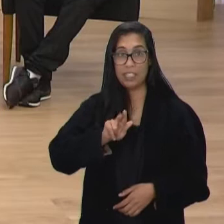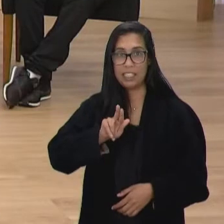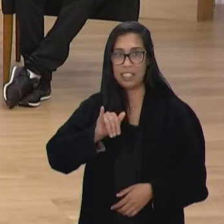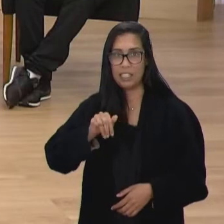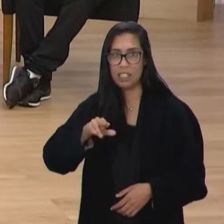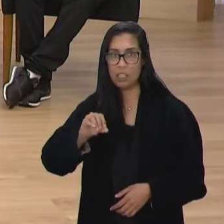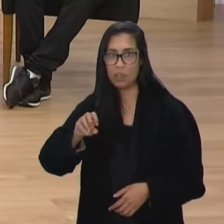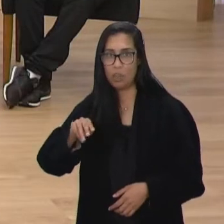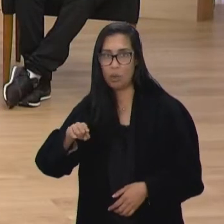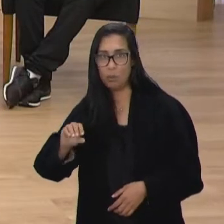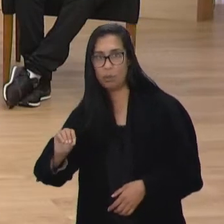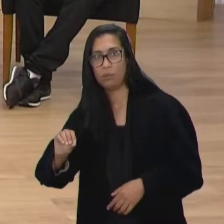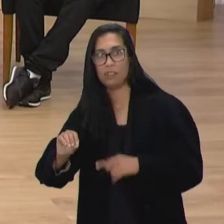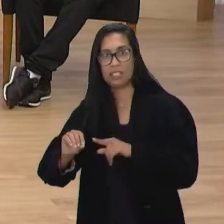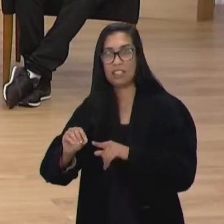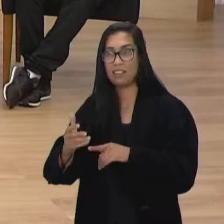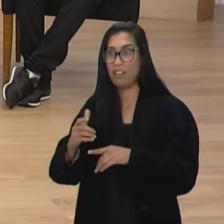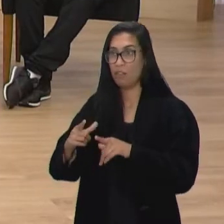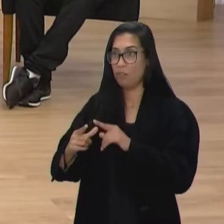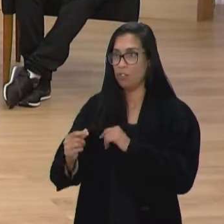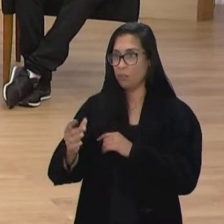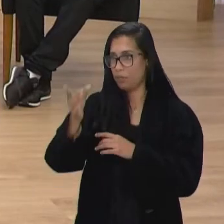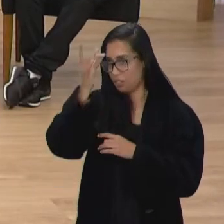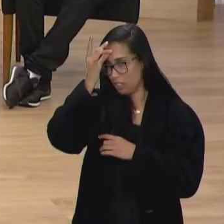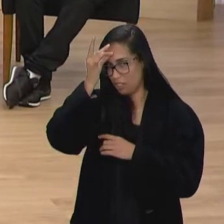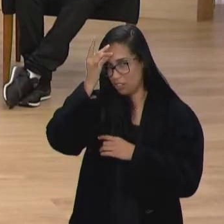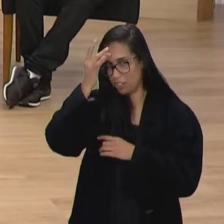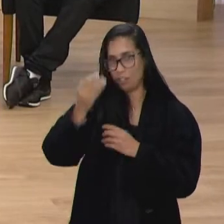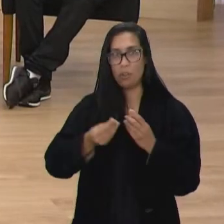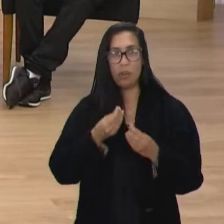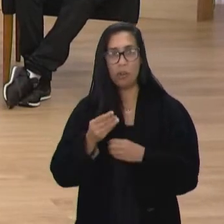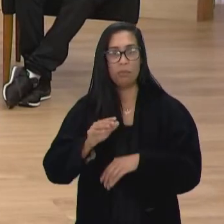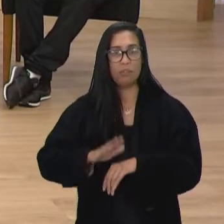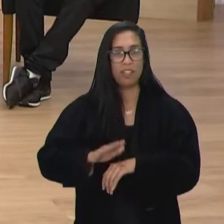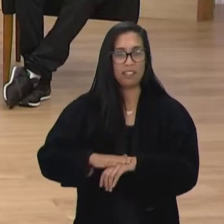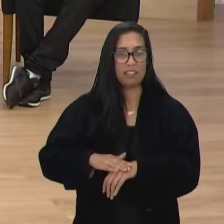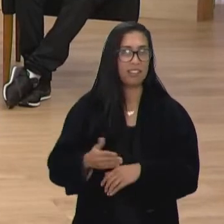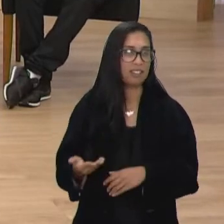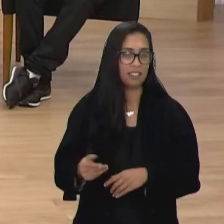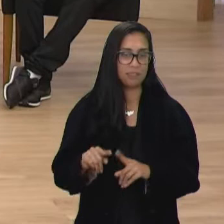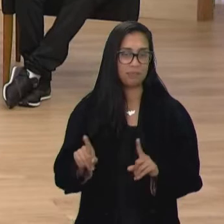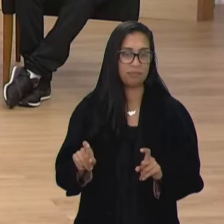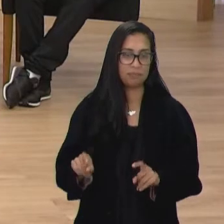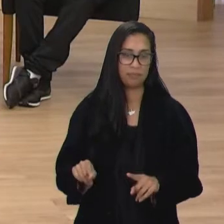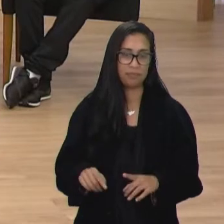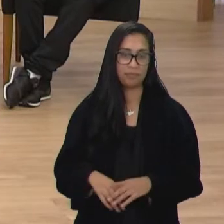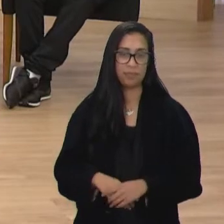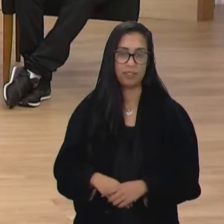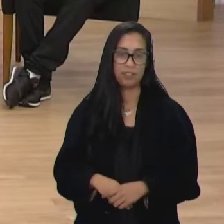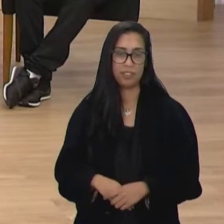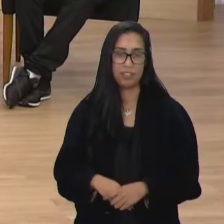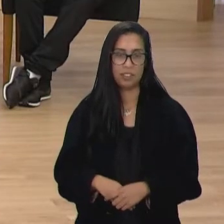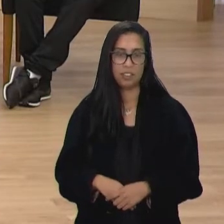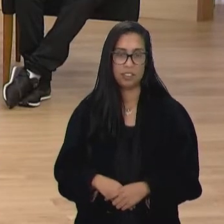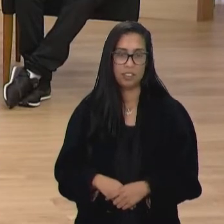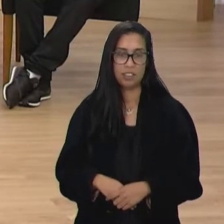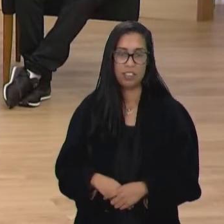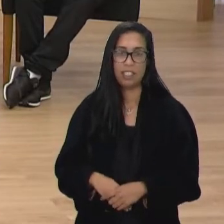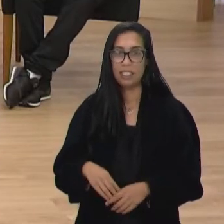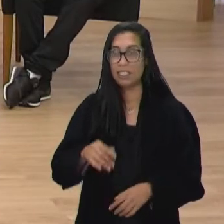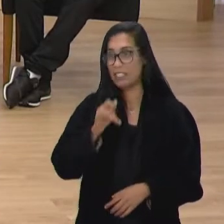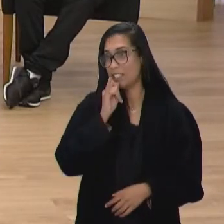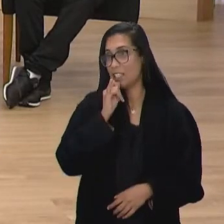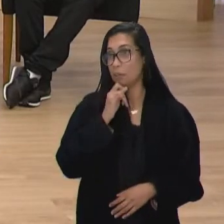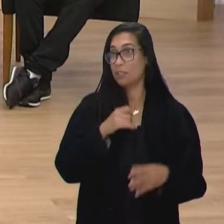chapéu vermelho. E aí é assustador, né? Com O certeza. que acontece? Você fala assim, eu vou tentar fugir do